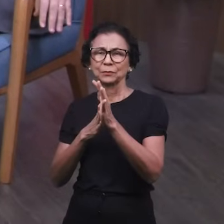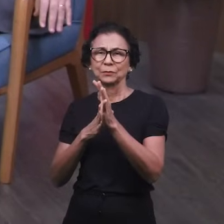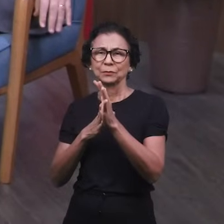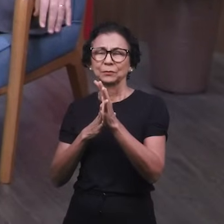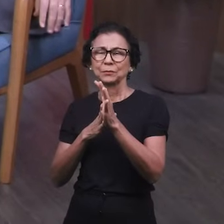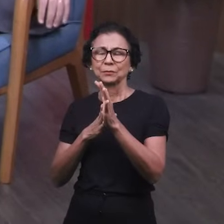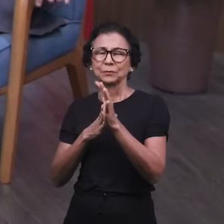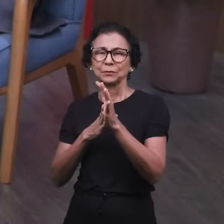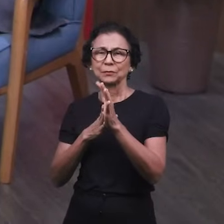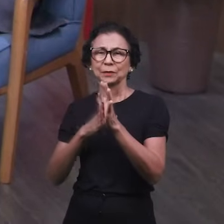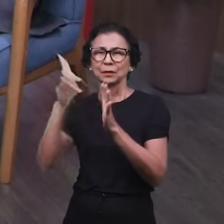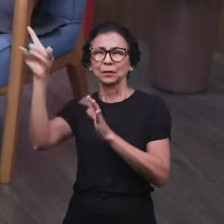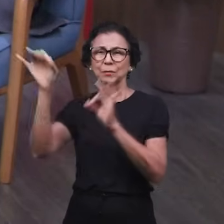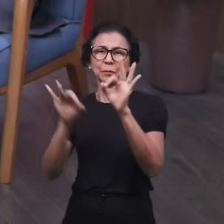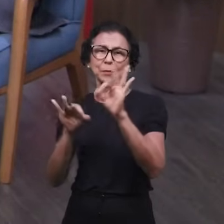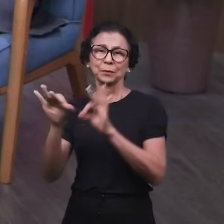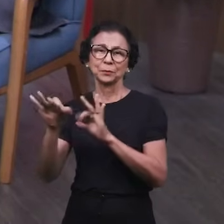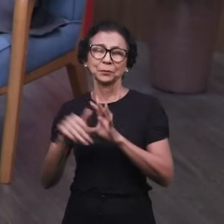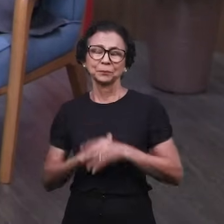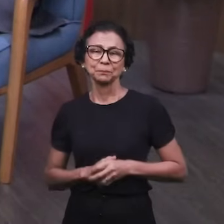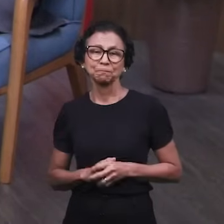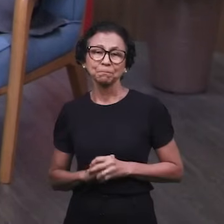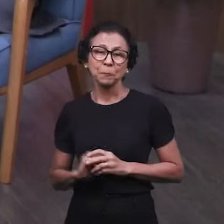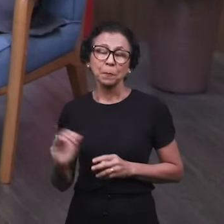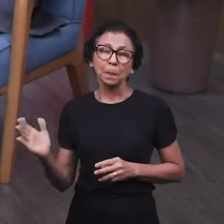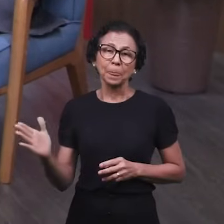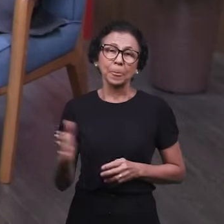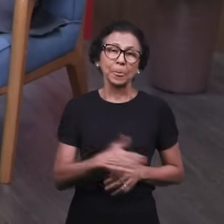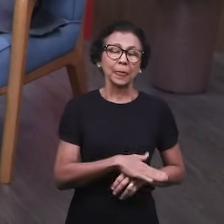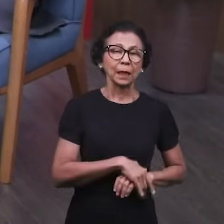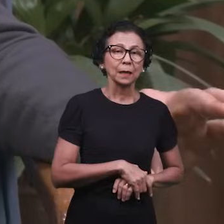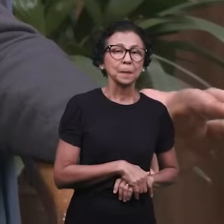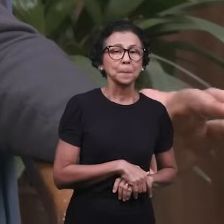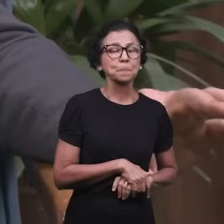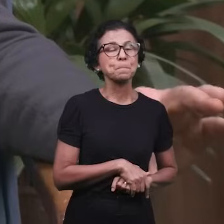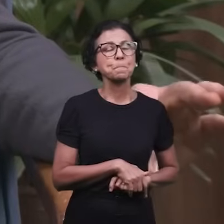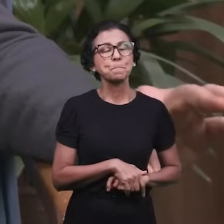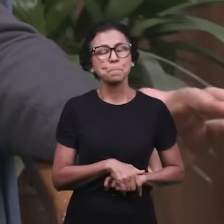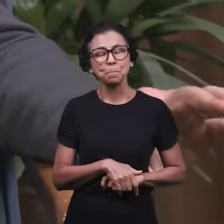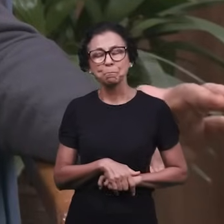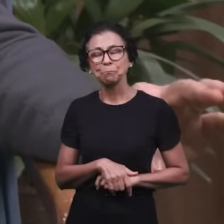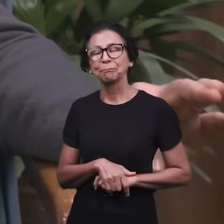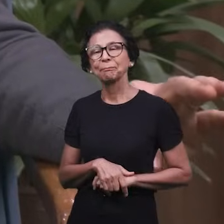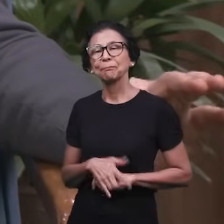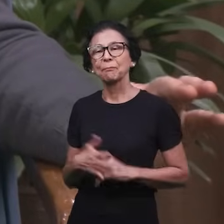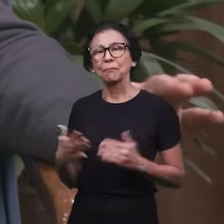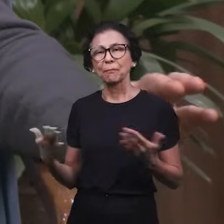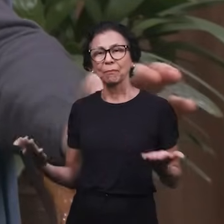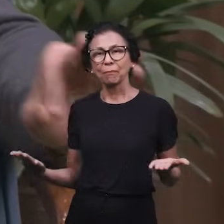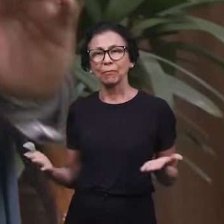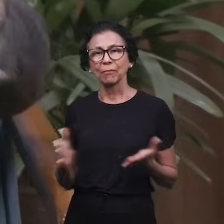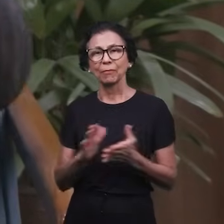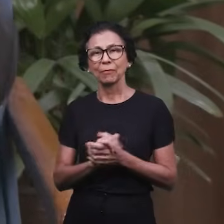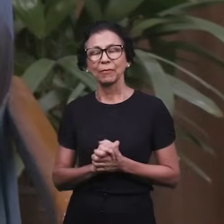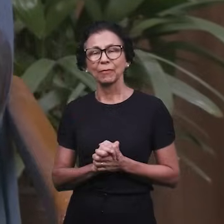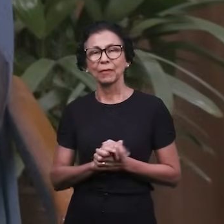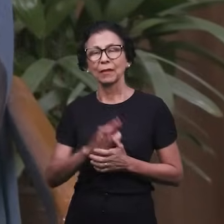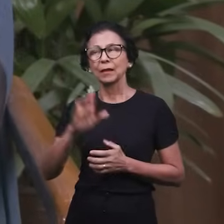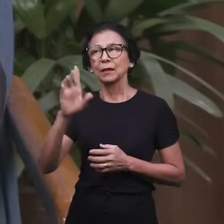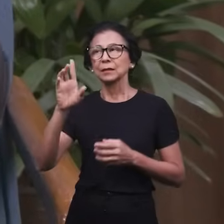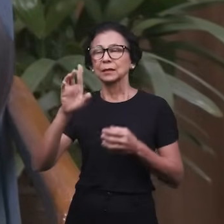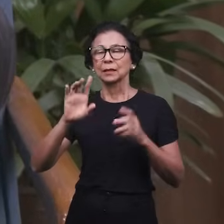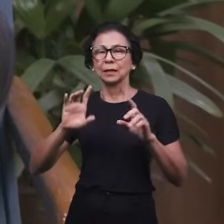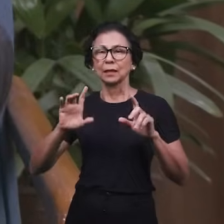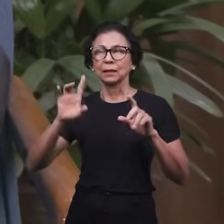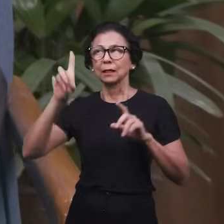lá para o Éden, é impressionante isso. É isso aí. A gente volta lá para o Éden, a mesma coisa, você tem a ação de